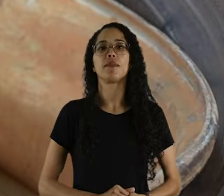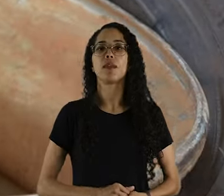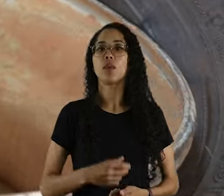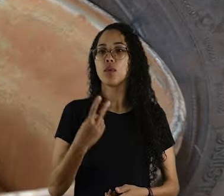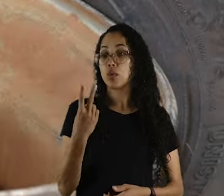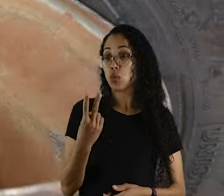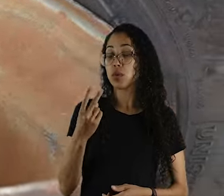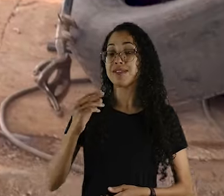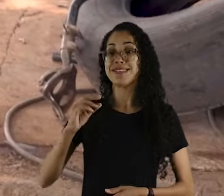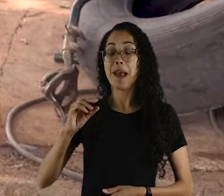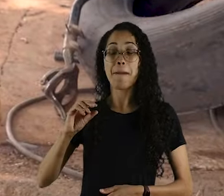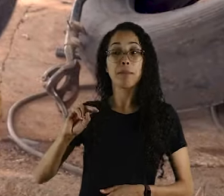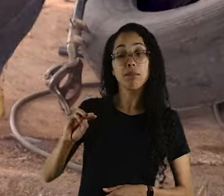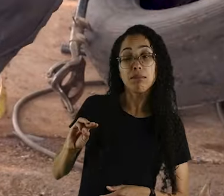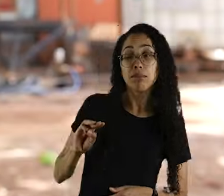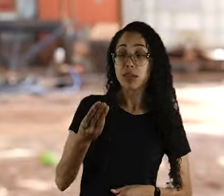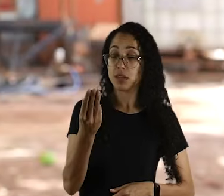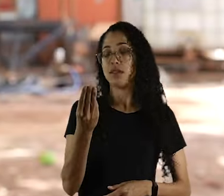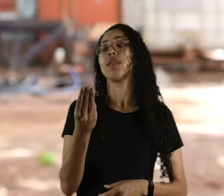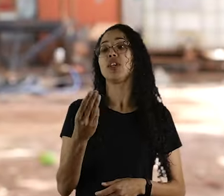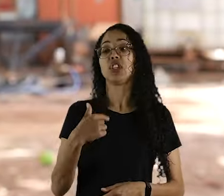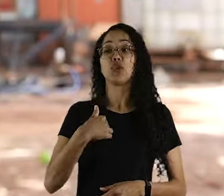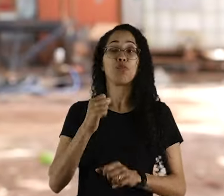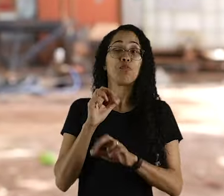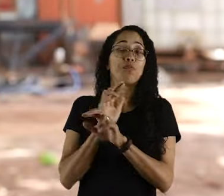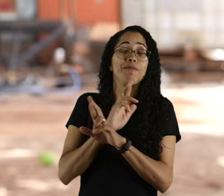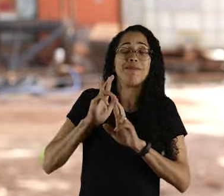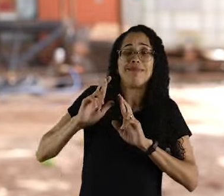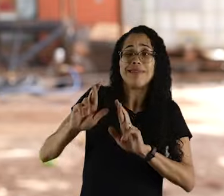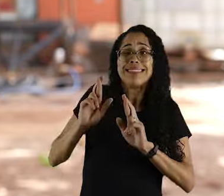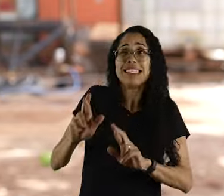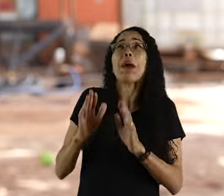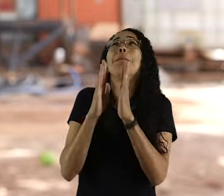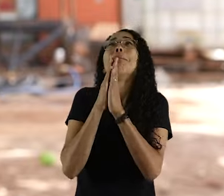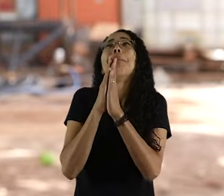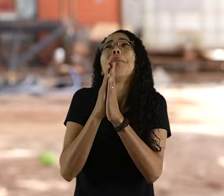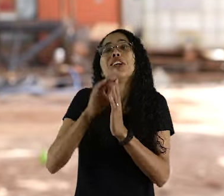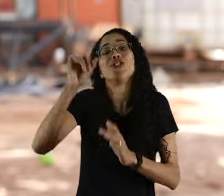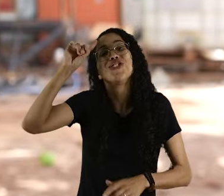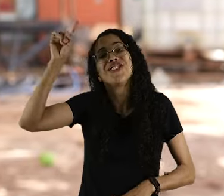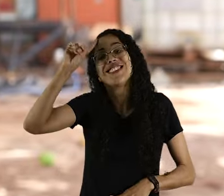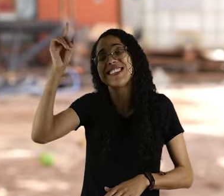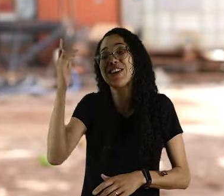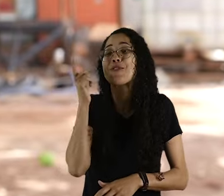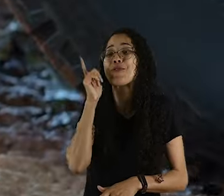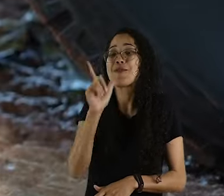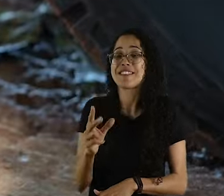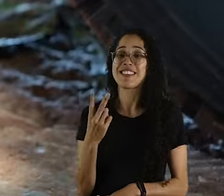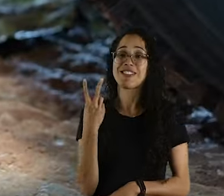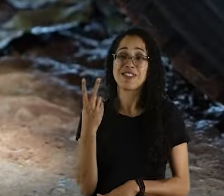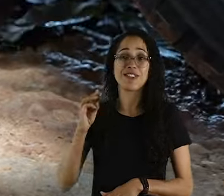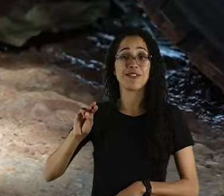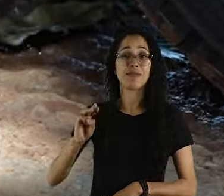tá concorrendo. Aí tô nessa expectativa, todo dia eu rezo para ver se eu consigo esses 2 milhões, né?